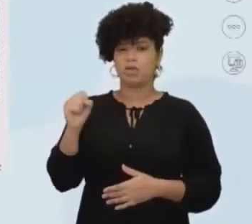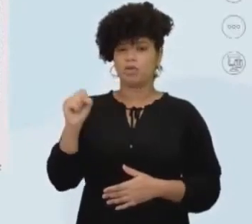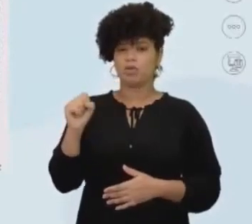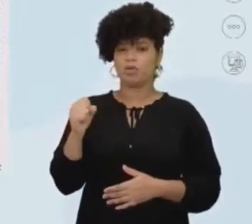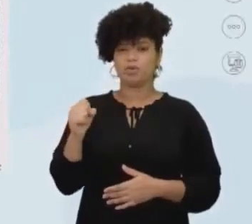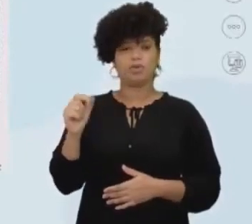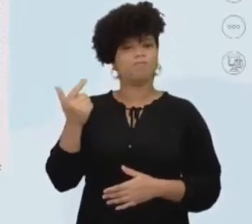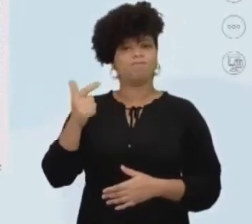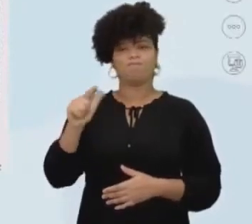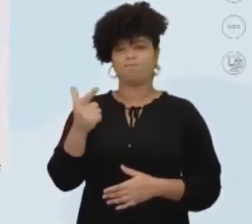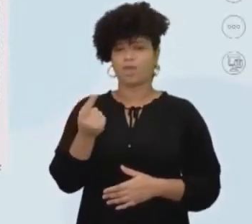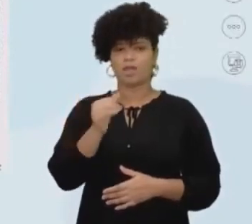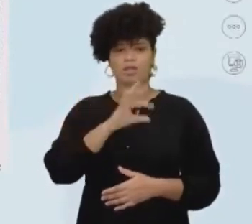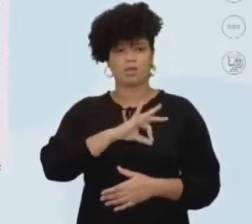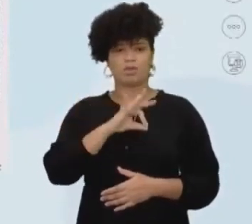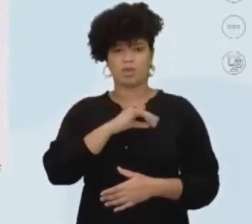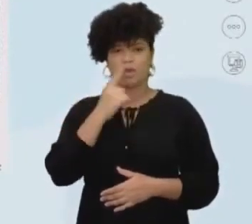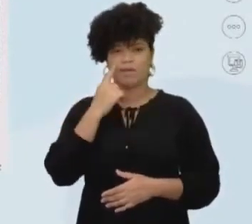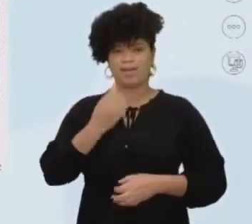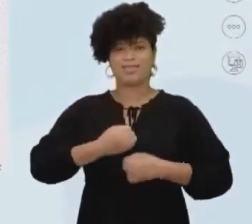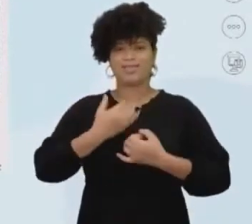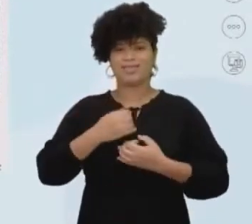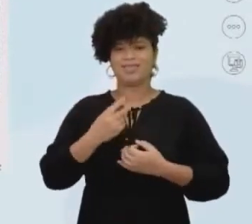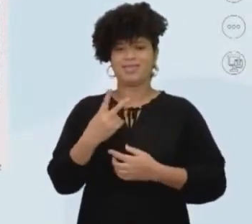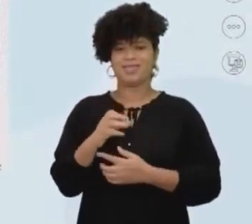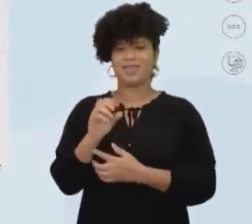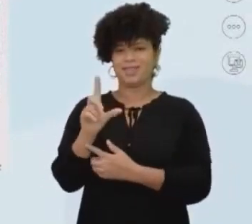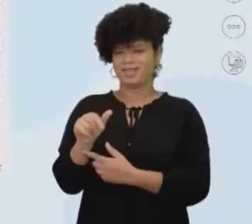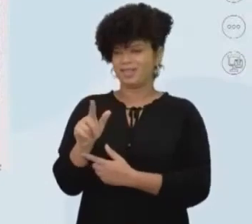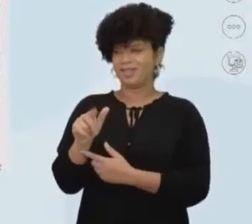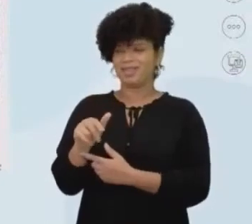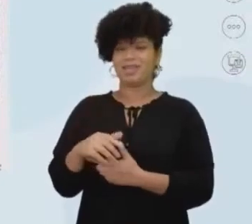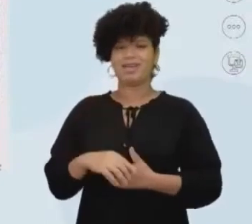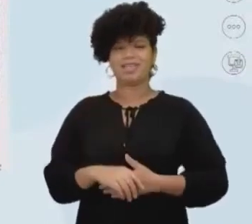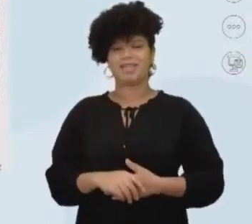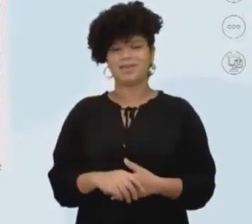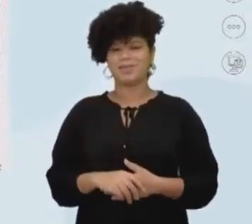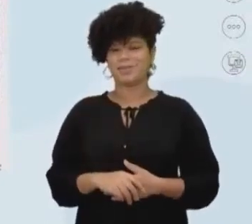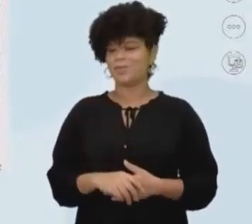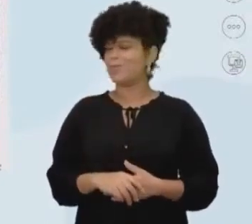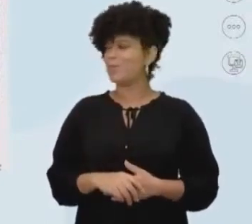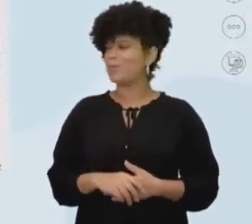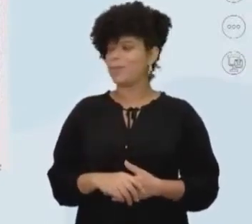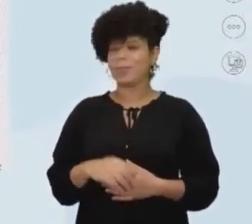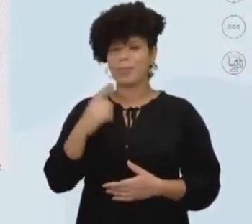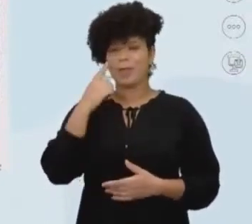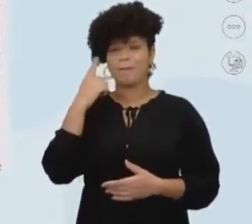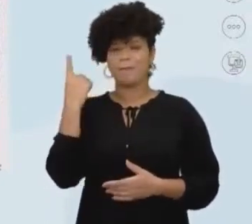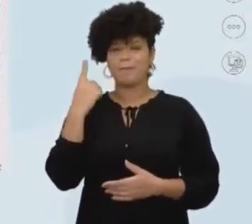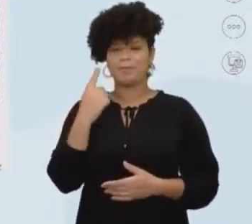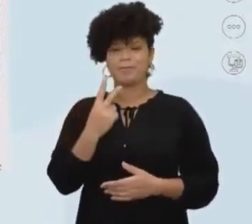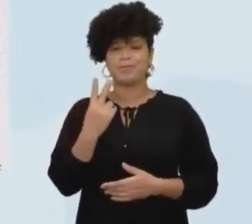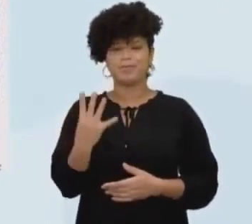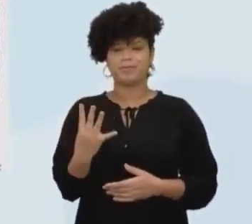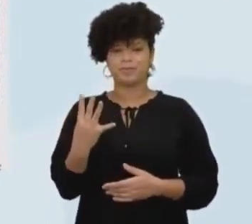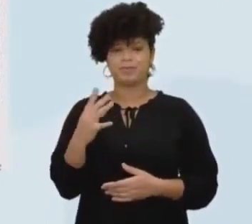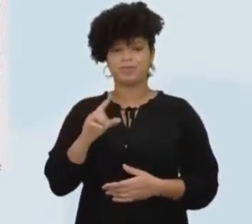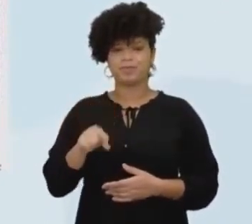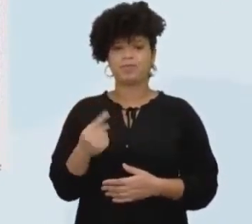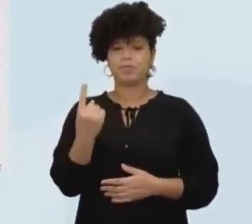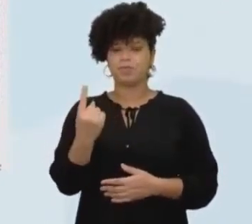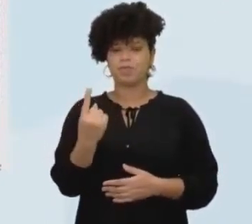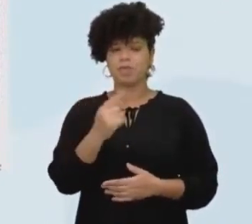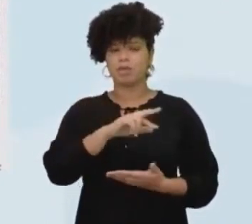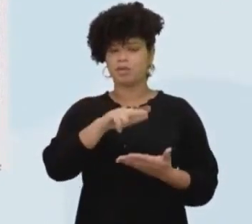não possui rendimento a idade de 2017 E aí vem os rendimentos aqui ó a gente tem aqui 24,1%